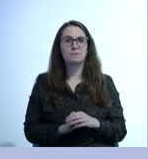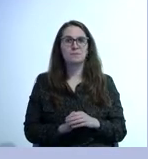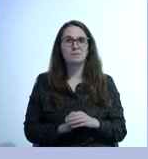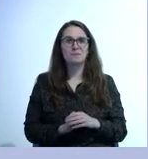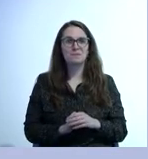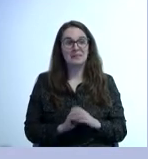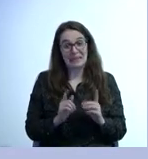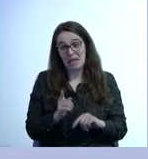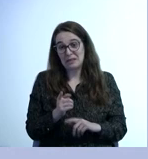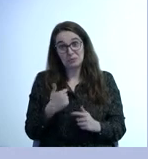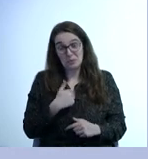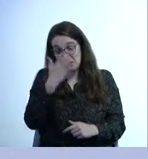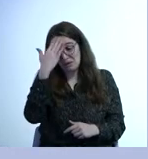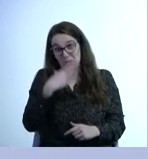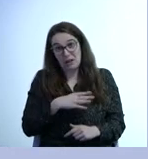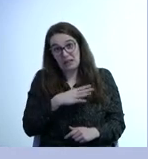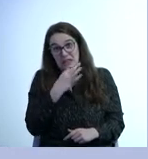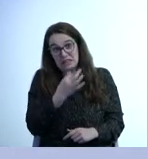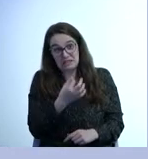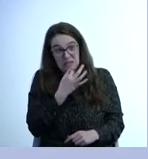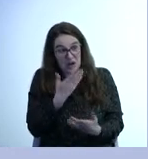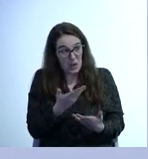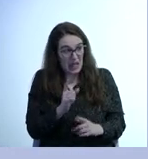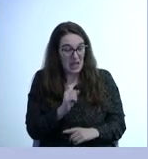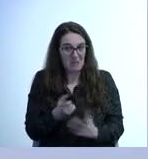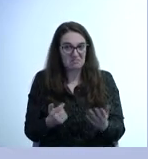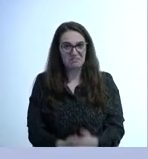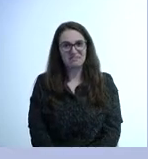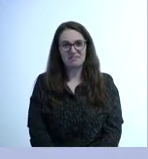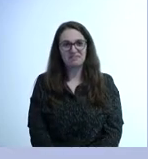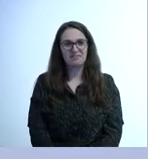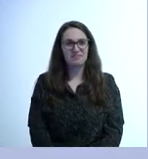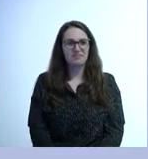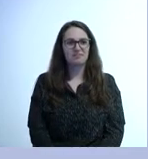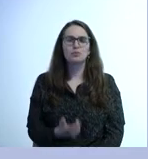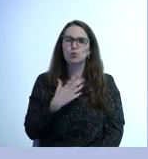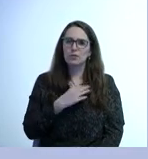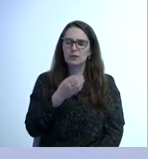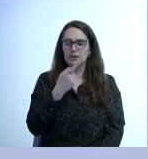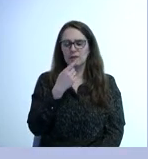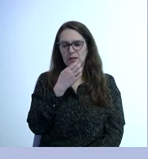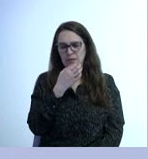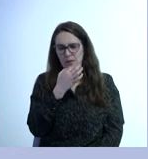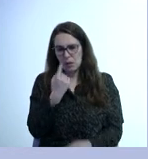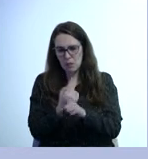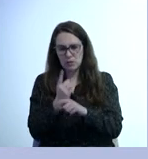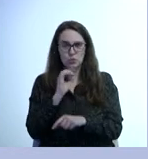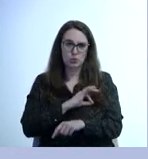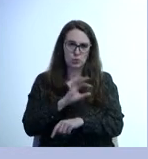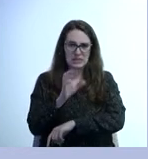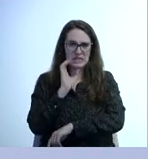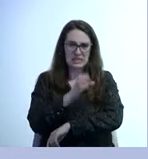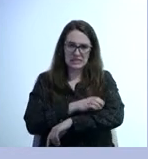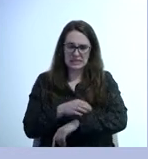E pronto, é isto que me cabe dizer para já. Obrigado. E pegar numa coisa que o Cisa agora mesmo